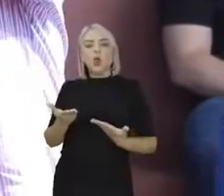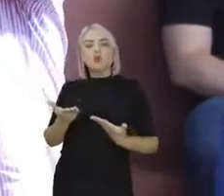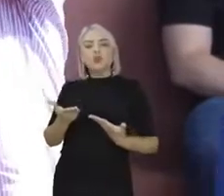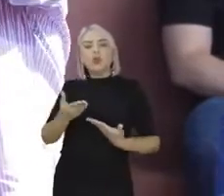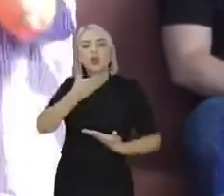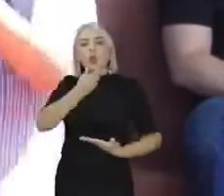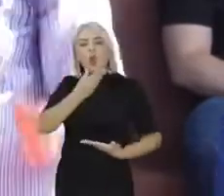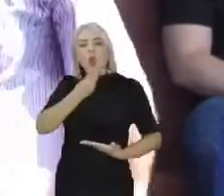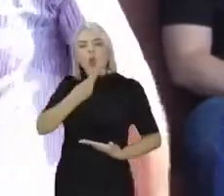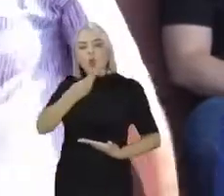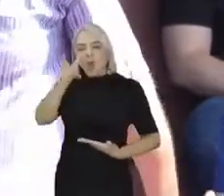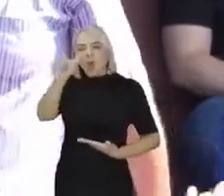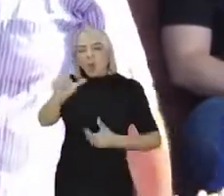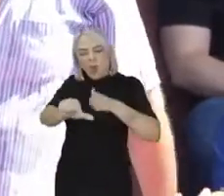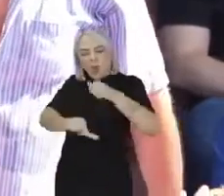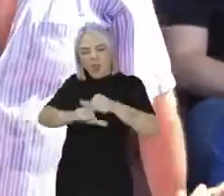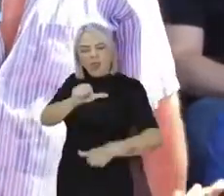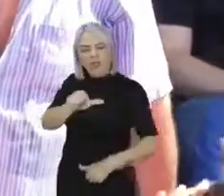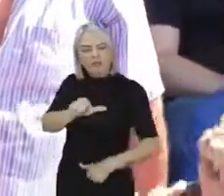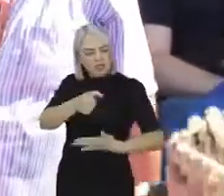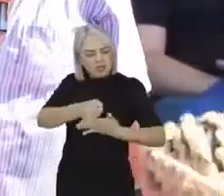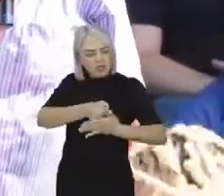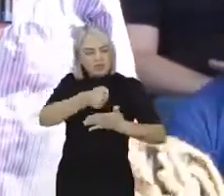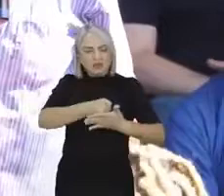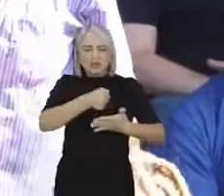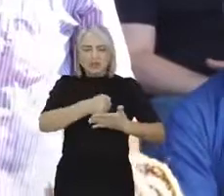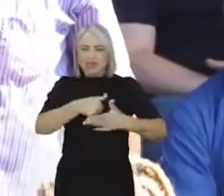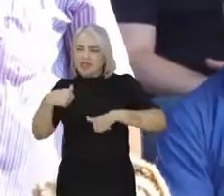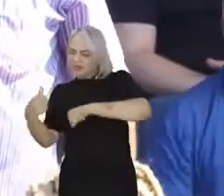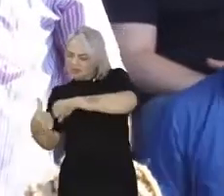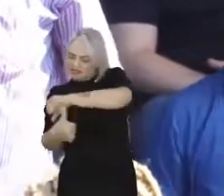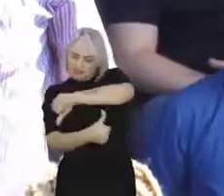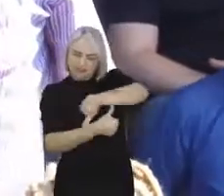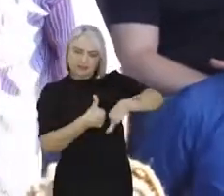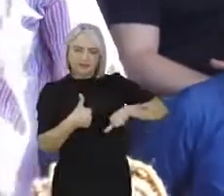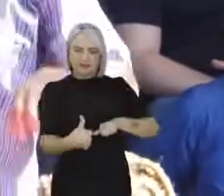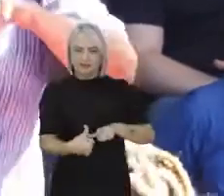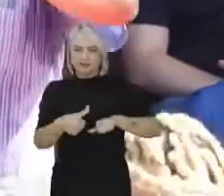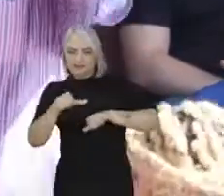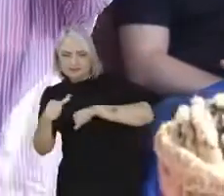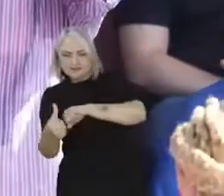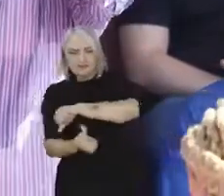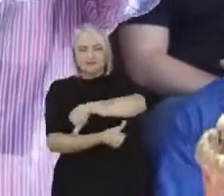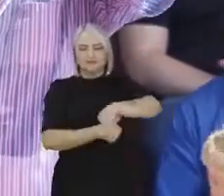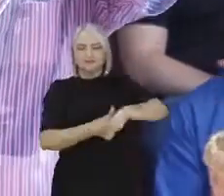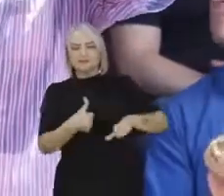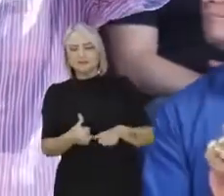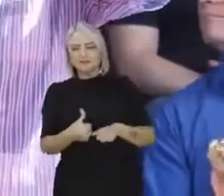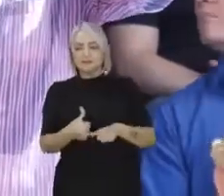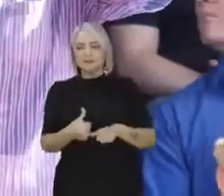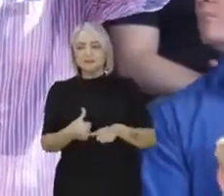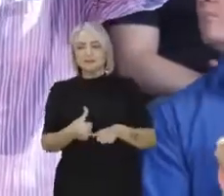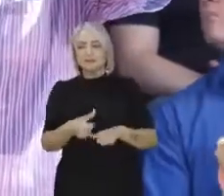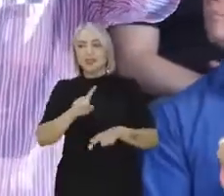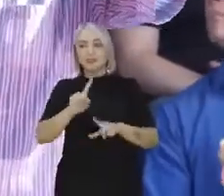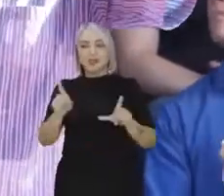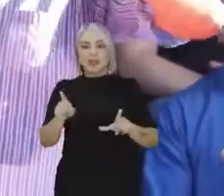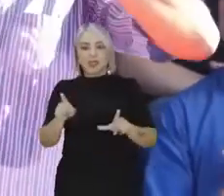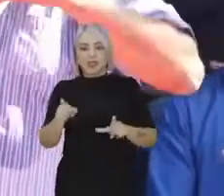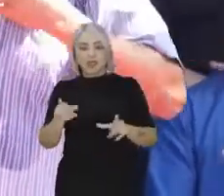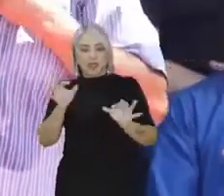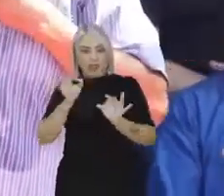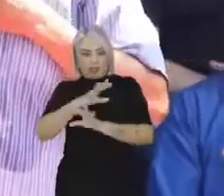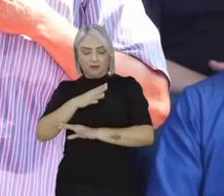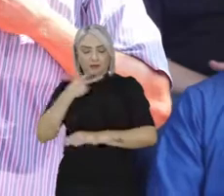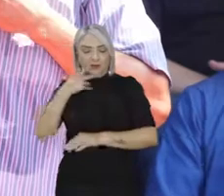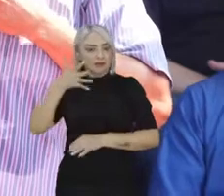É uma coisa transformadora, transformadora. Mas eu vou terminar logo, eu não tenho